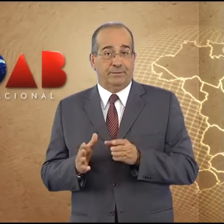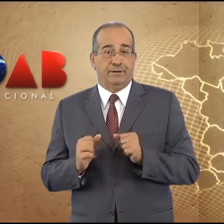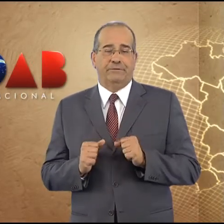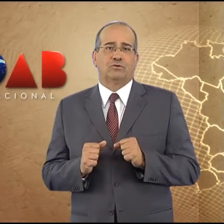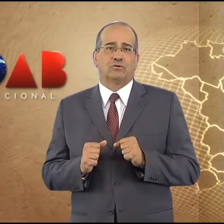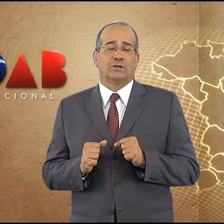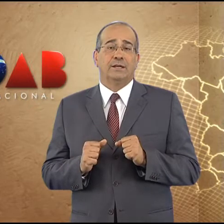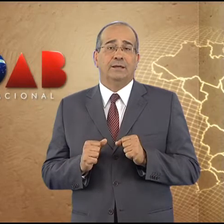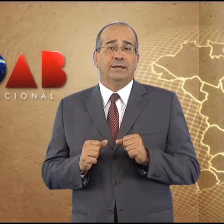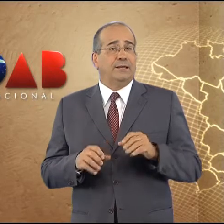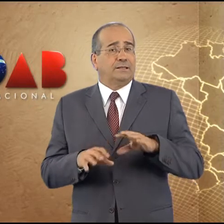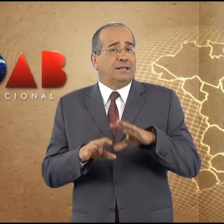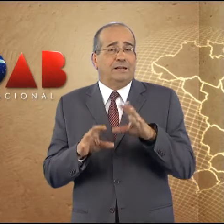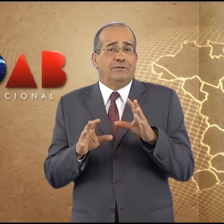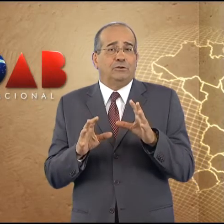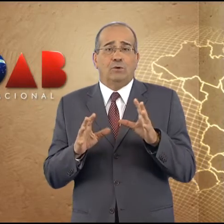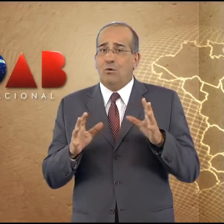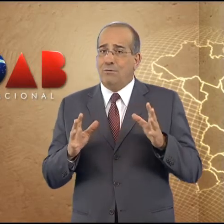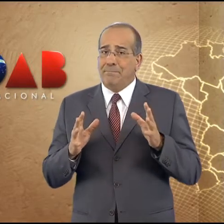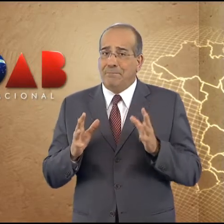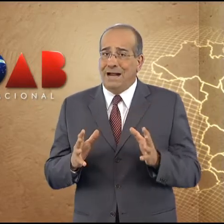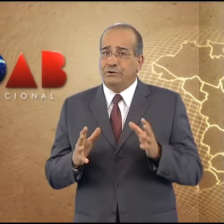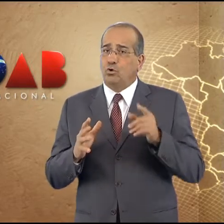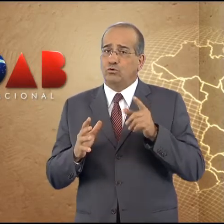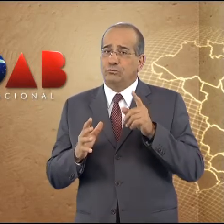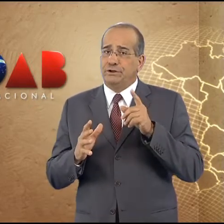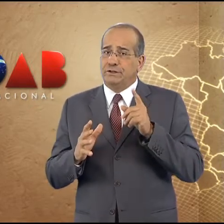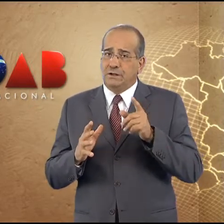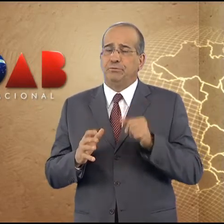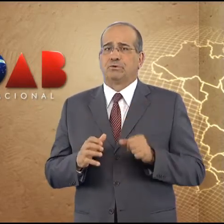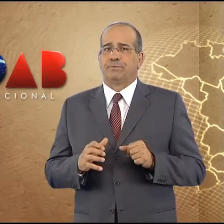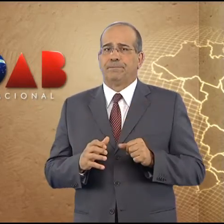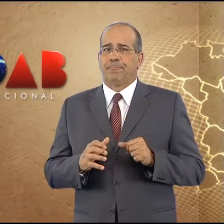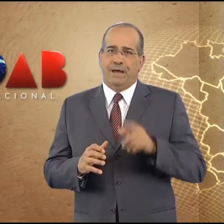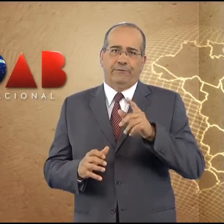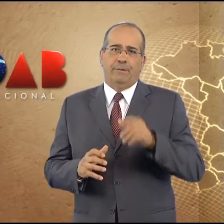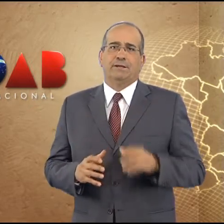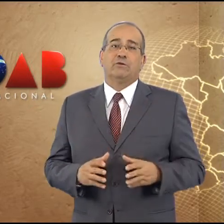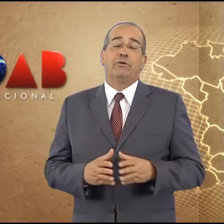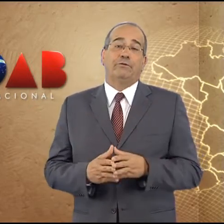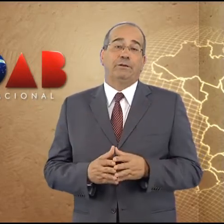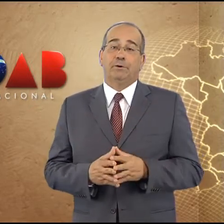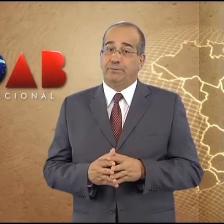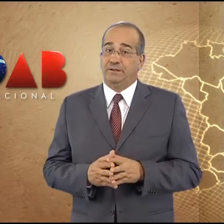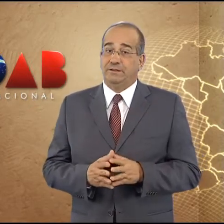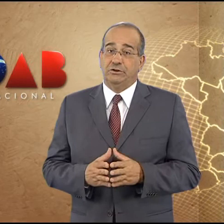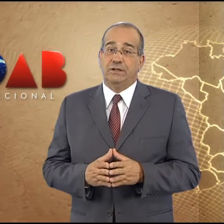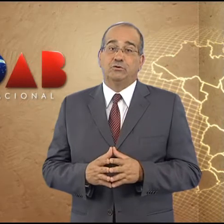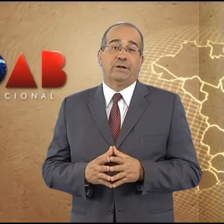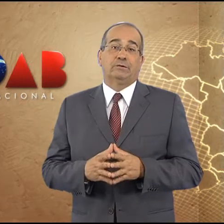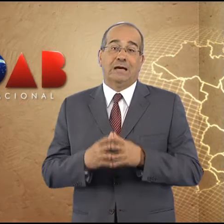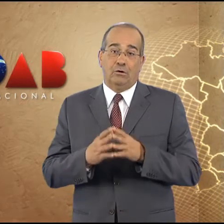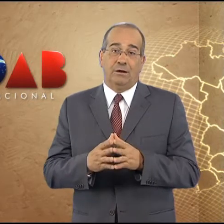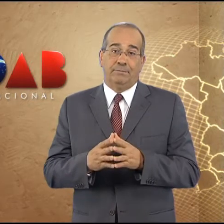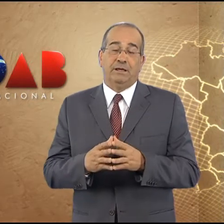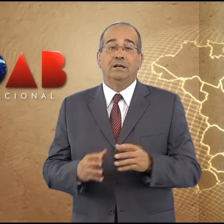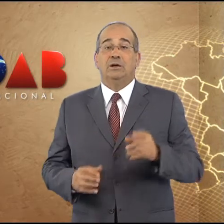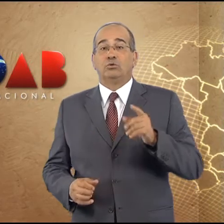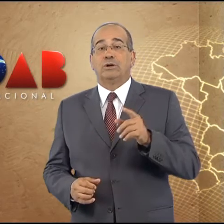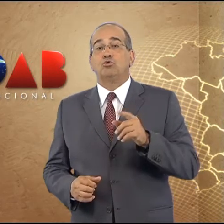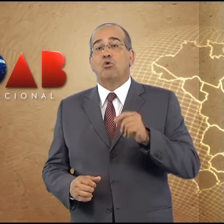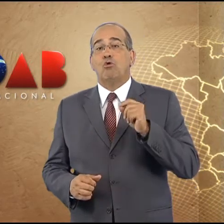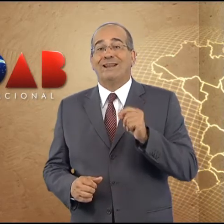fundamentais nela previstos, está levando a um embate com os municípios. A afirmação foi feita pelo presidente nacional da